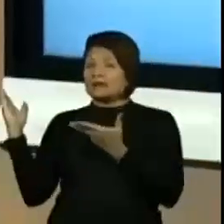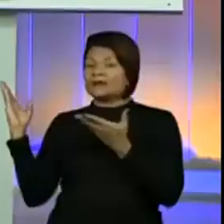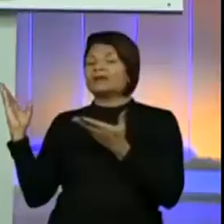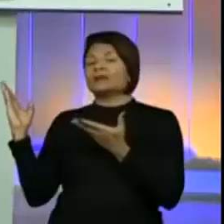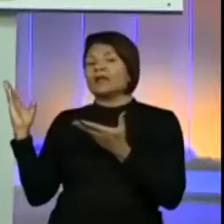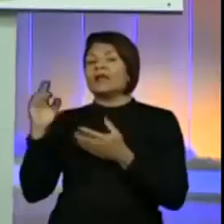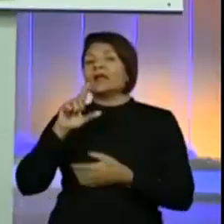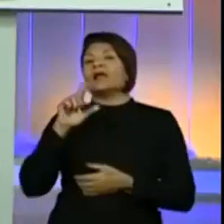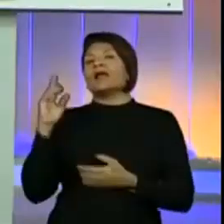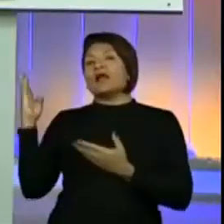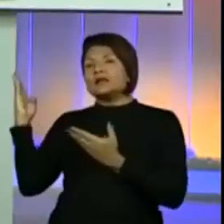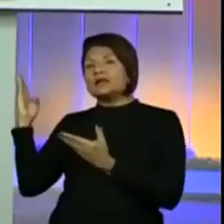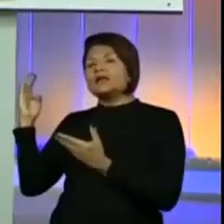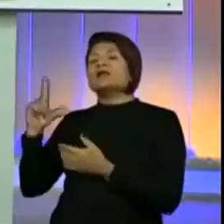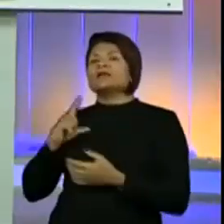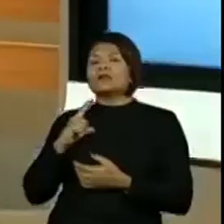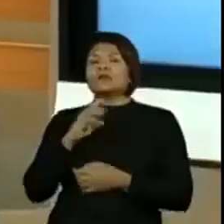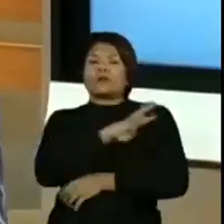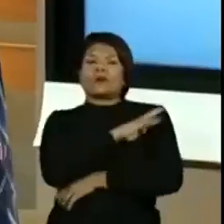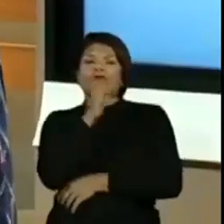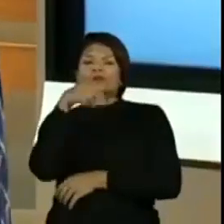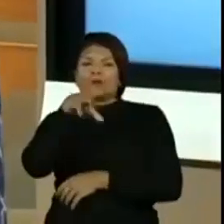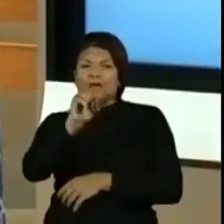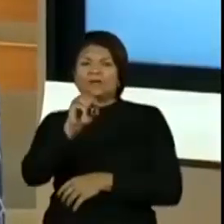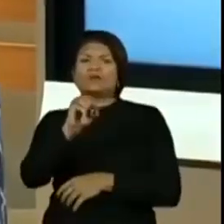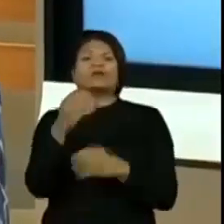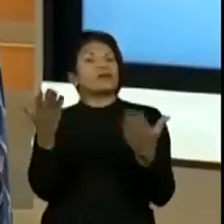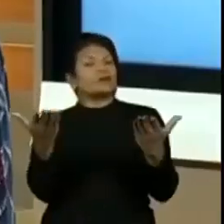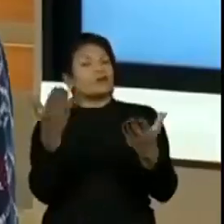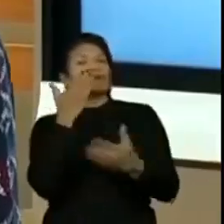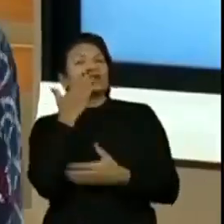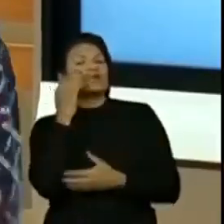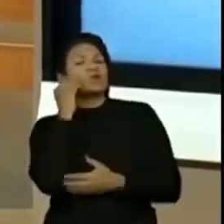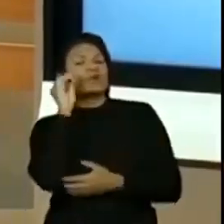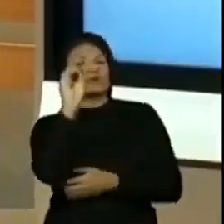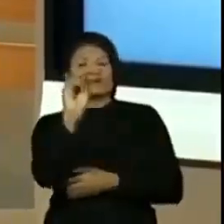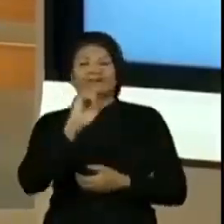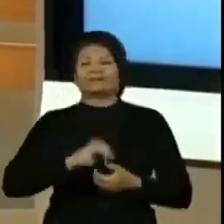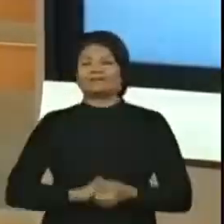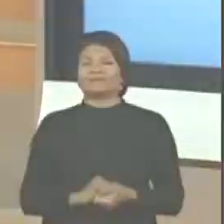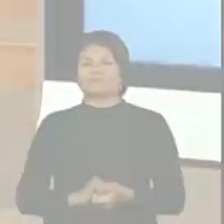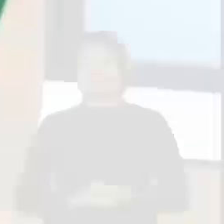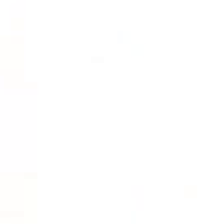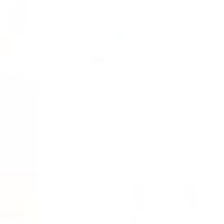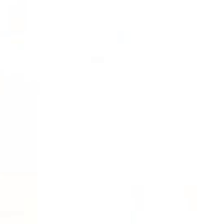procurem o destaque do 4º ano. E é isso aí, um beijo!